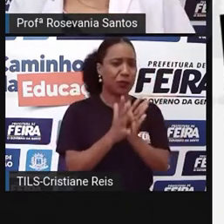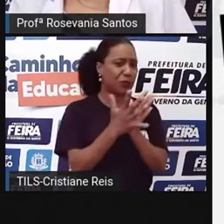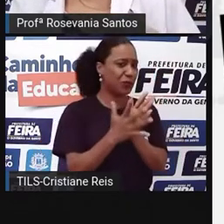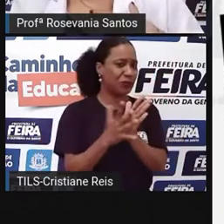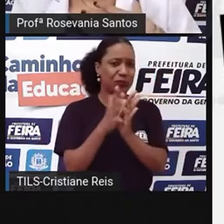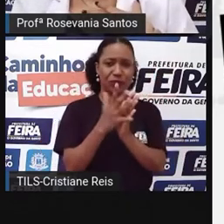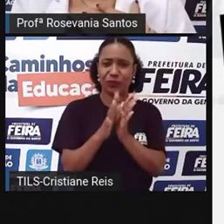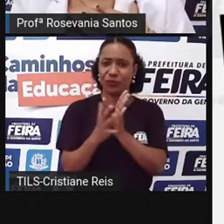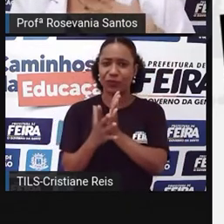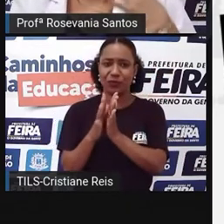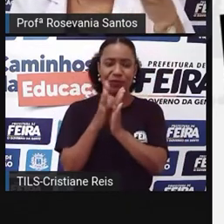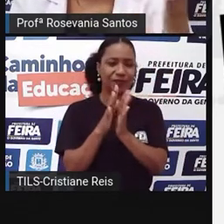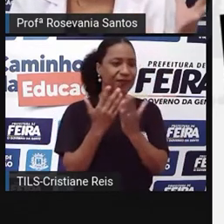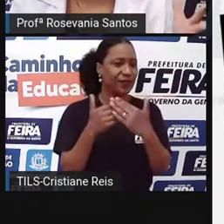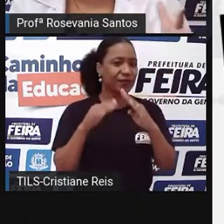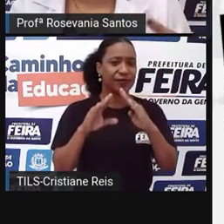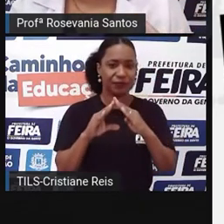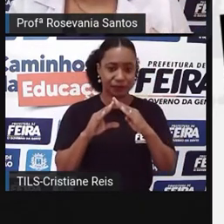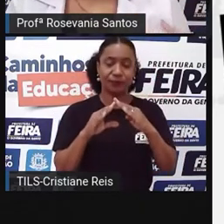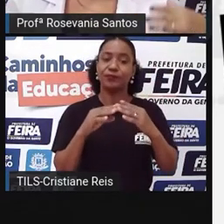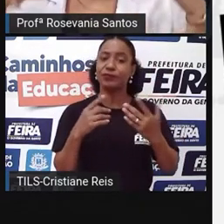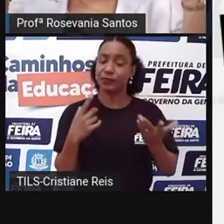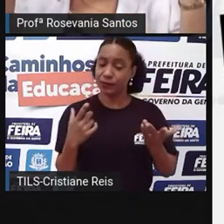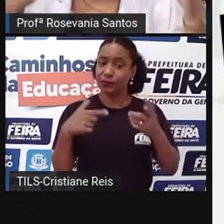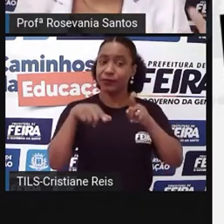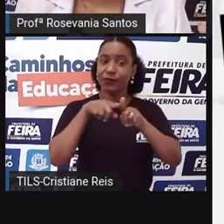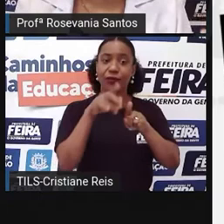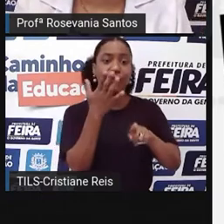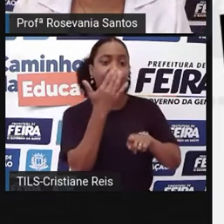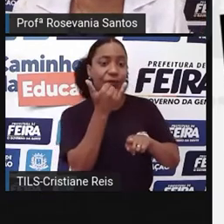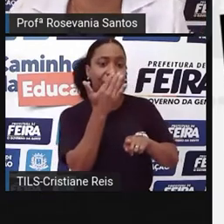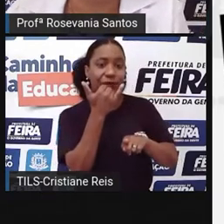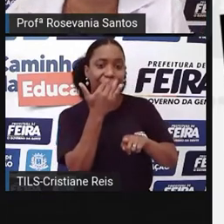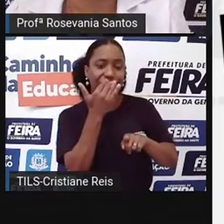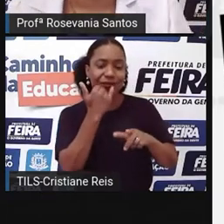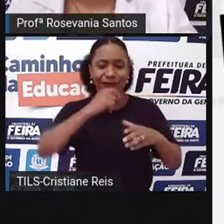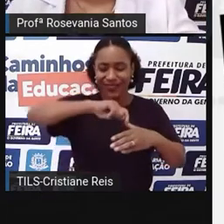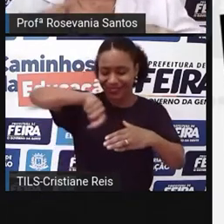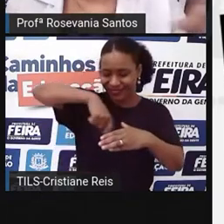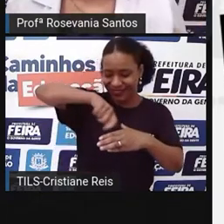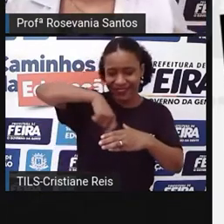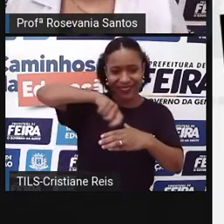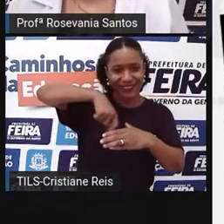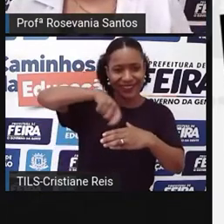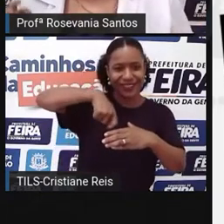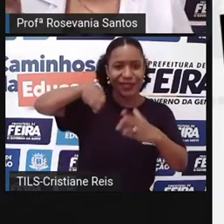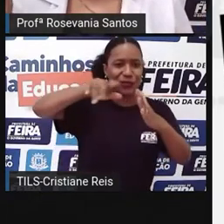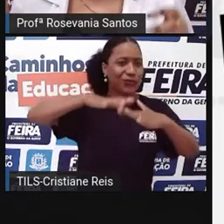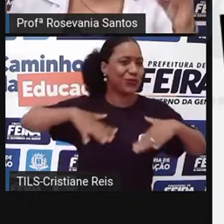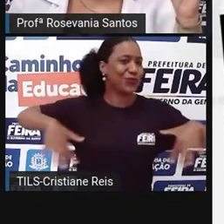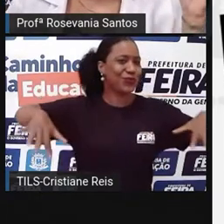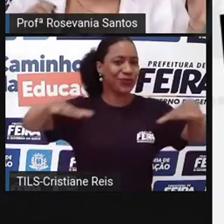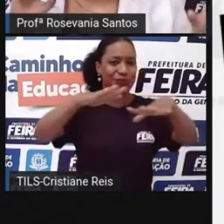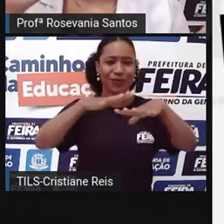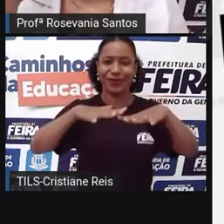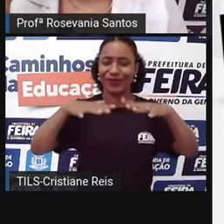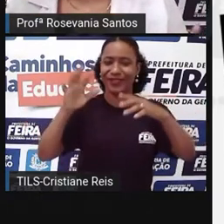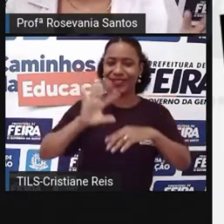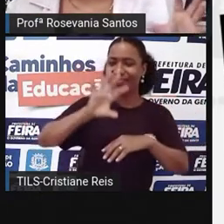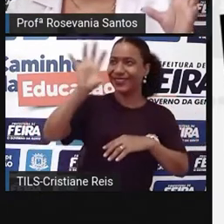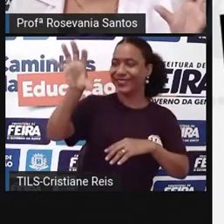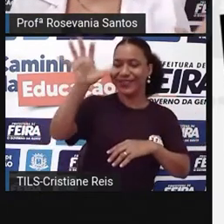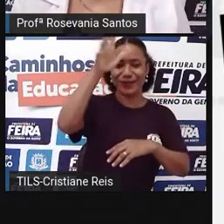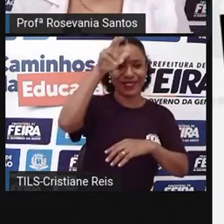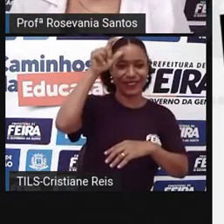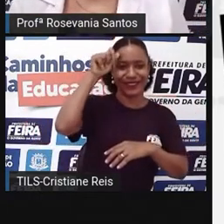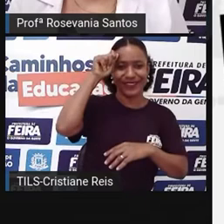a nossa gastronomia, né, porque o que a gente tem aqui no Brasil todo, seja ele na região da Amazônia, na região